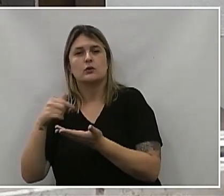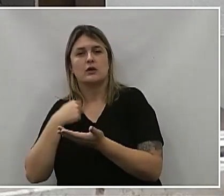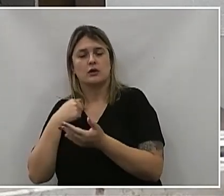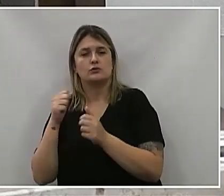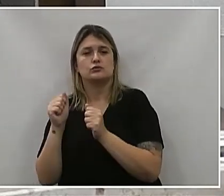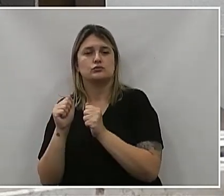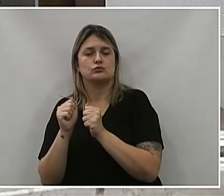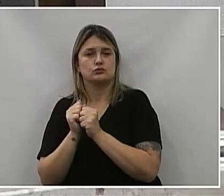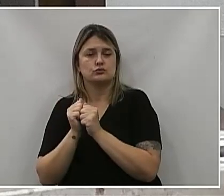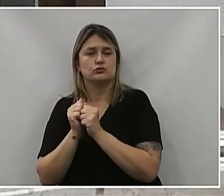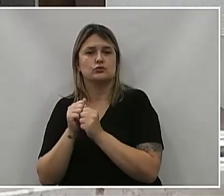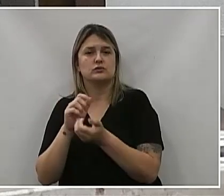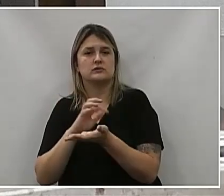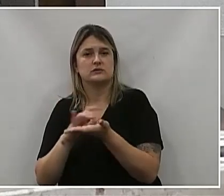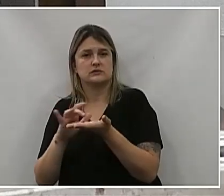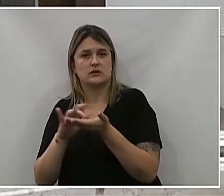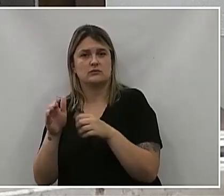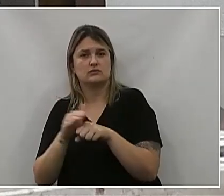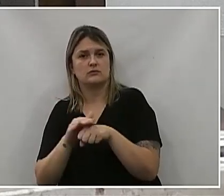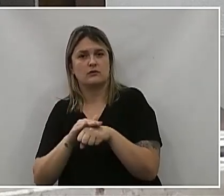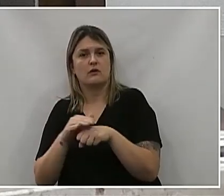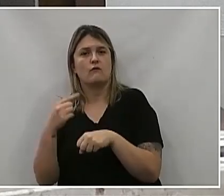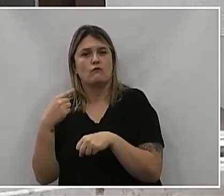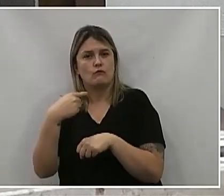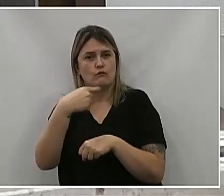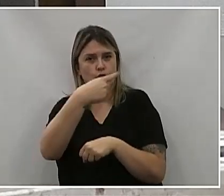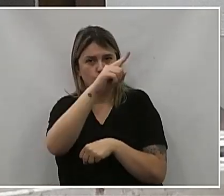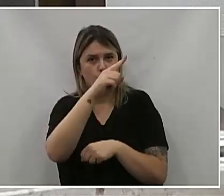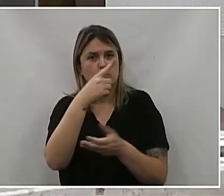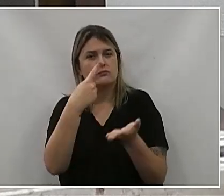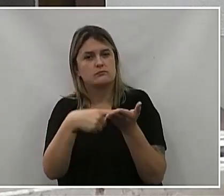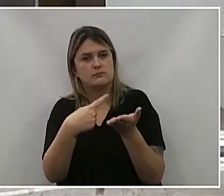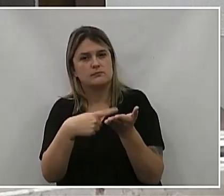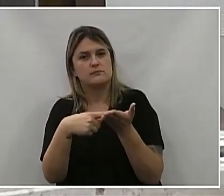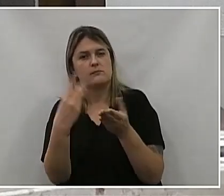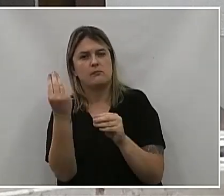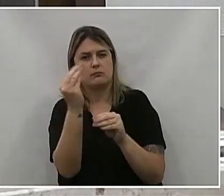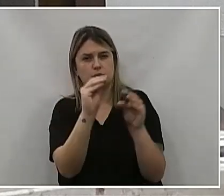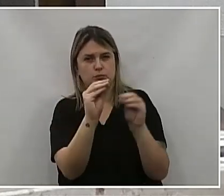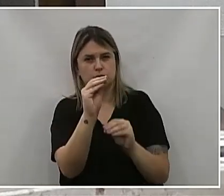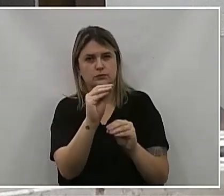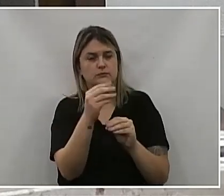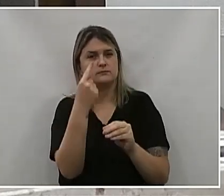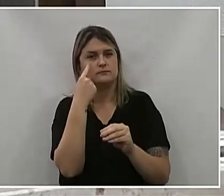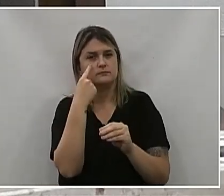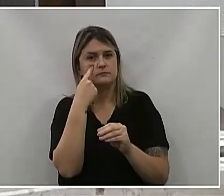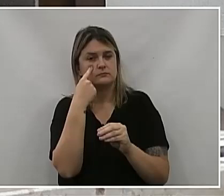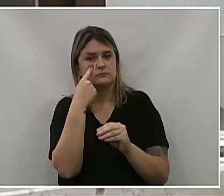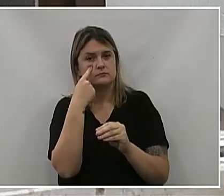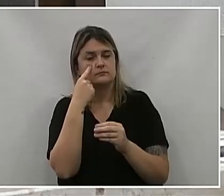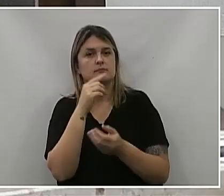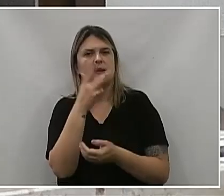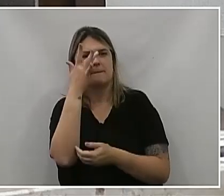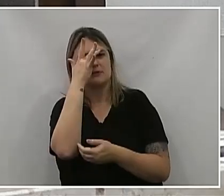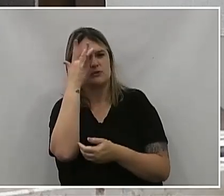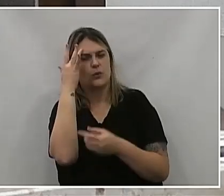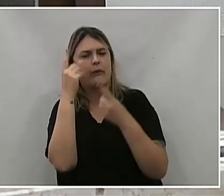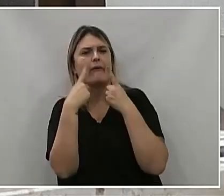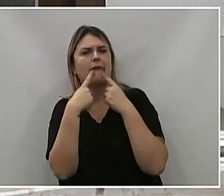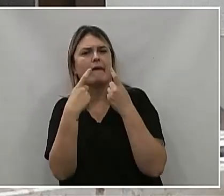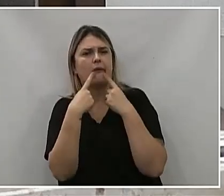como o secretário Cordovan, fomos marcados em uma determinada publicação, onde munícipes